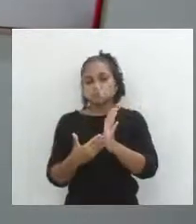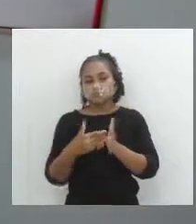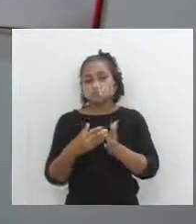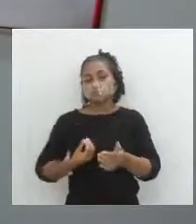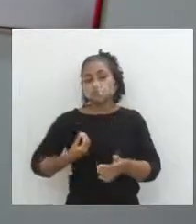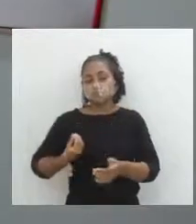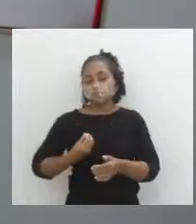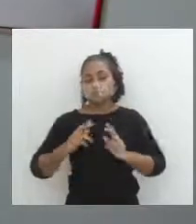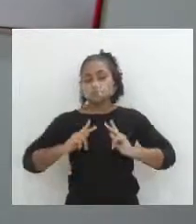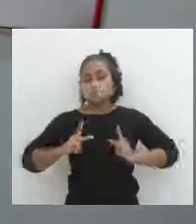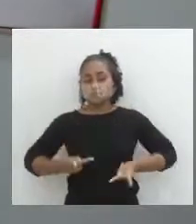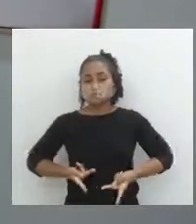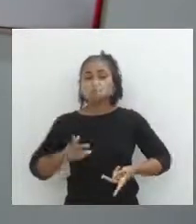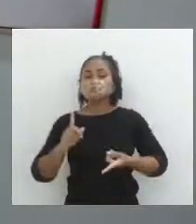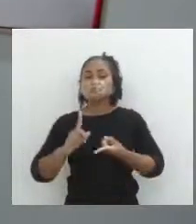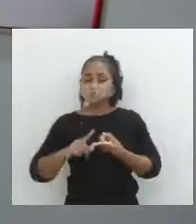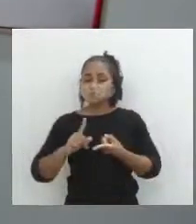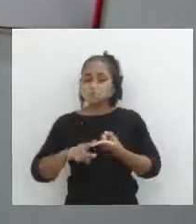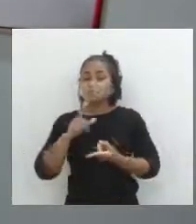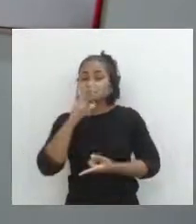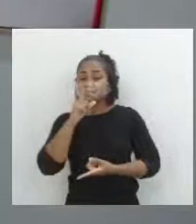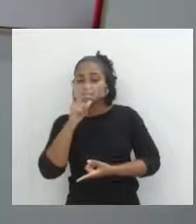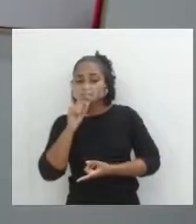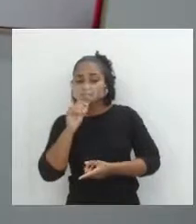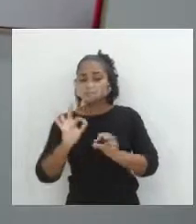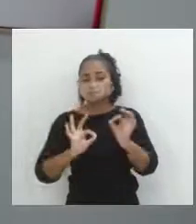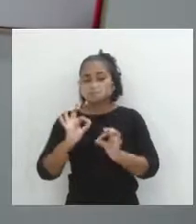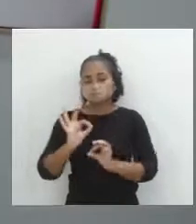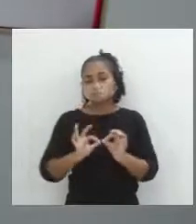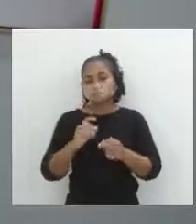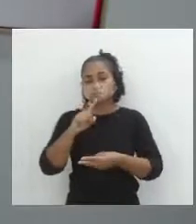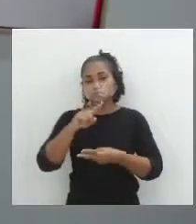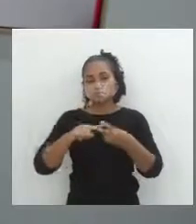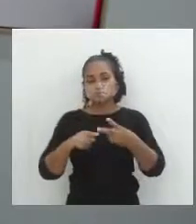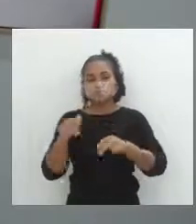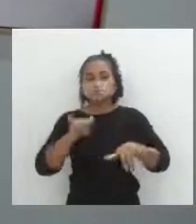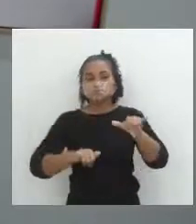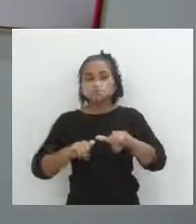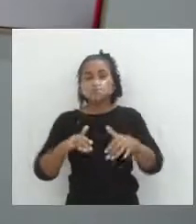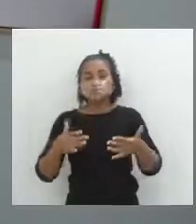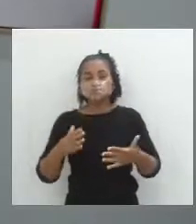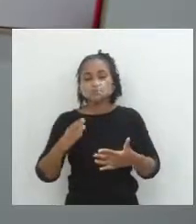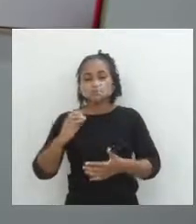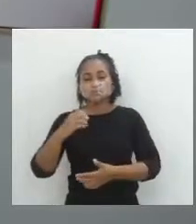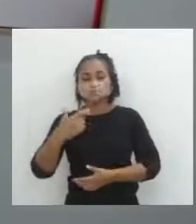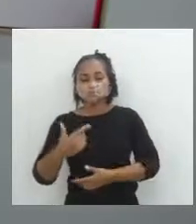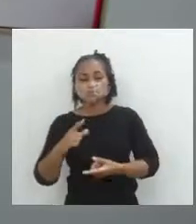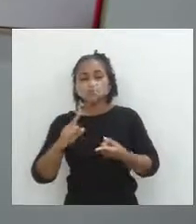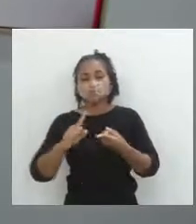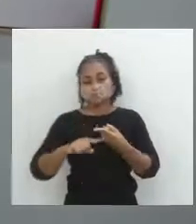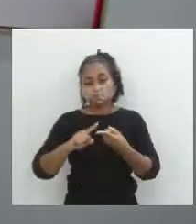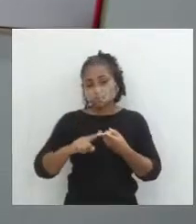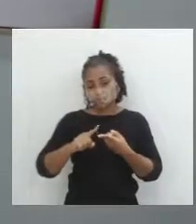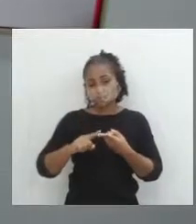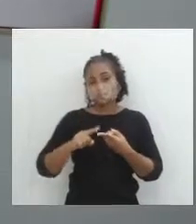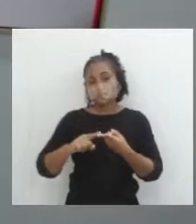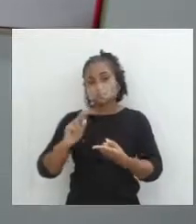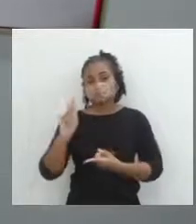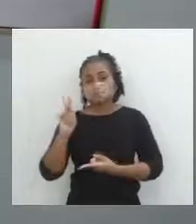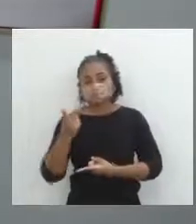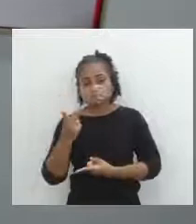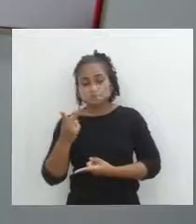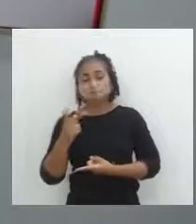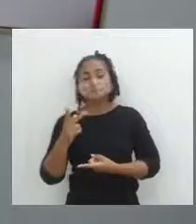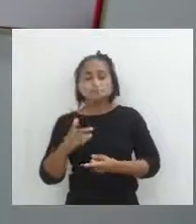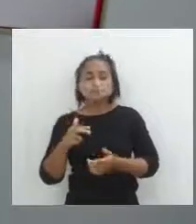humana, e a gente já viu que a água ela é composta por duas grandes moléculas, que é a de hidrogênio e de oxigênio,